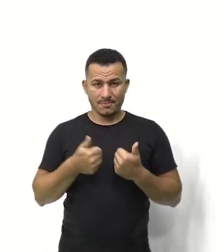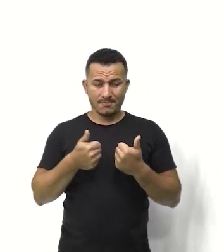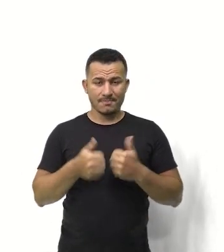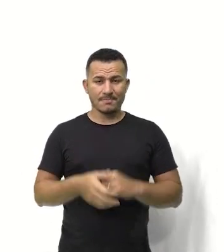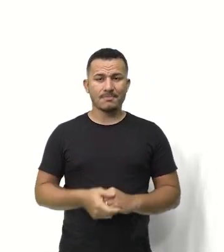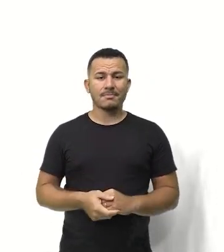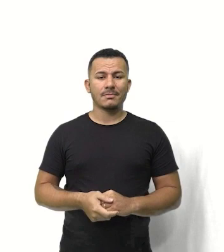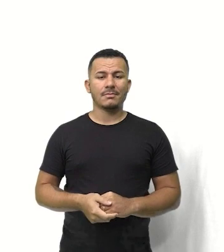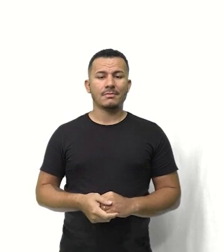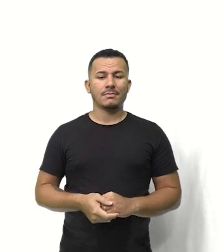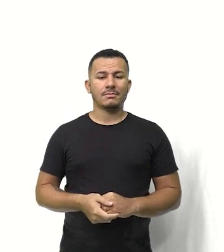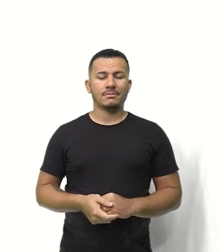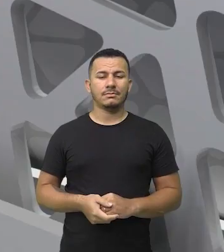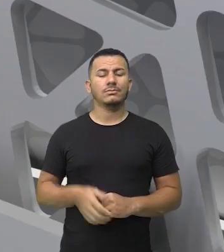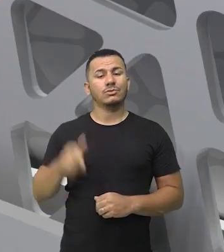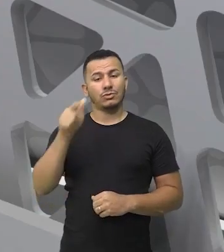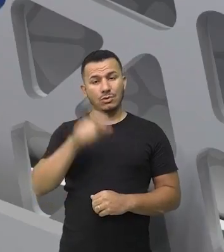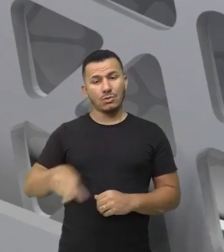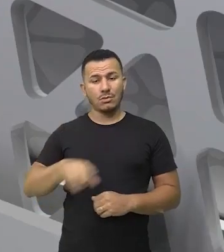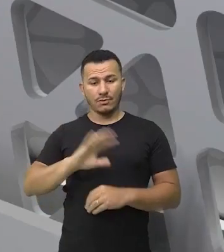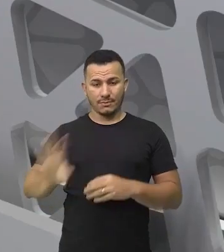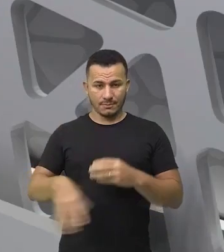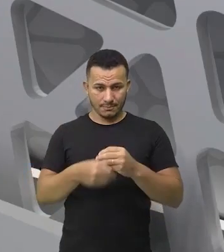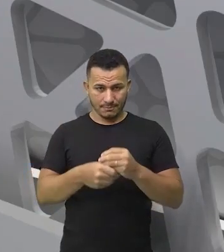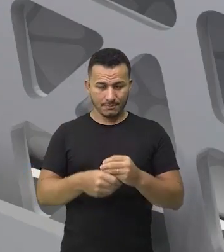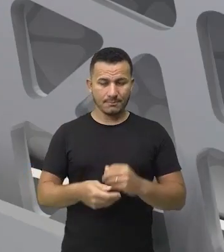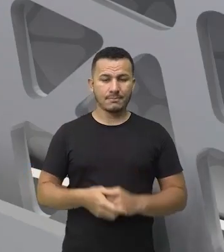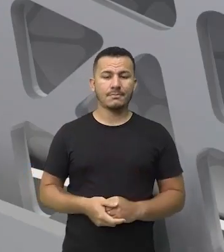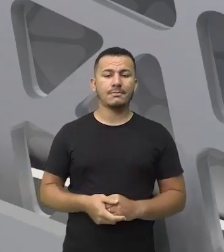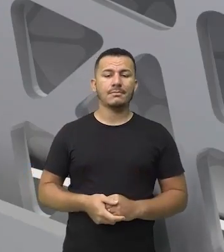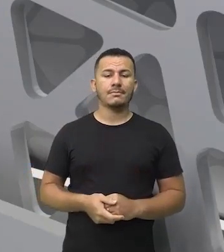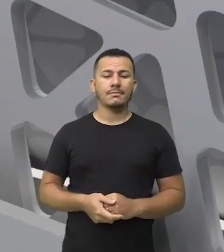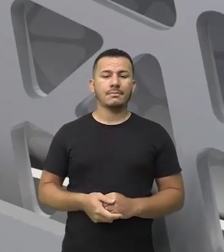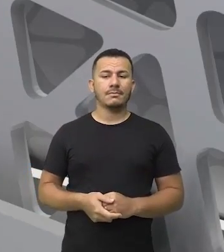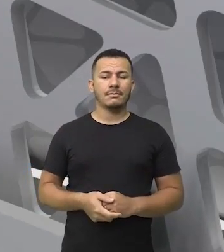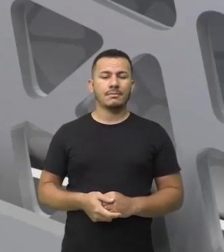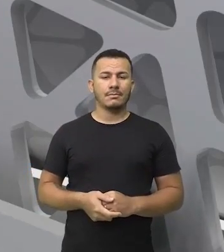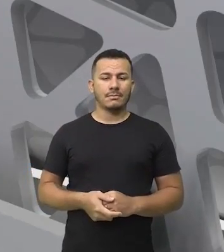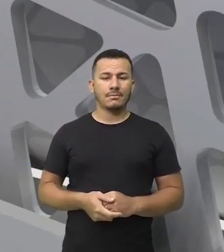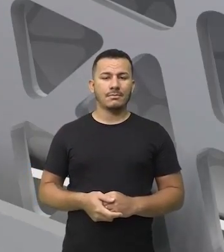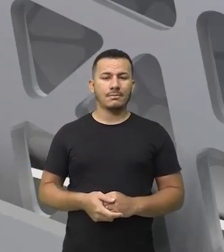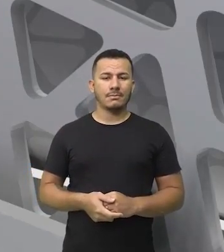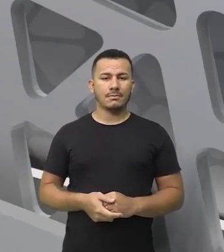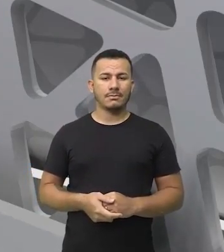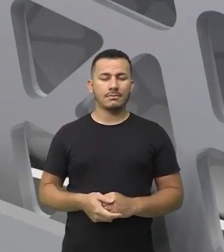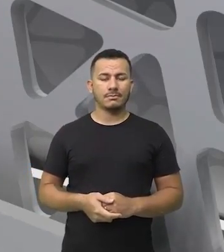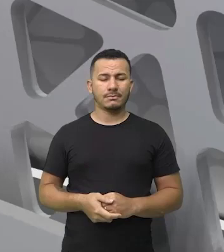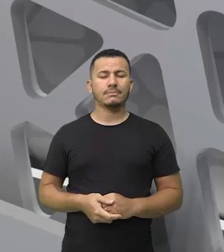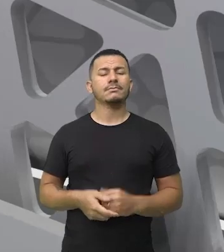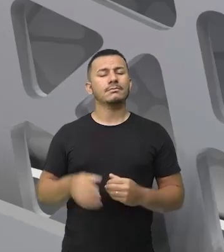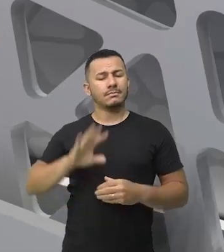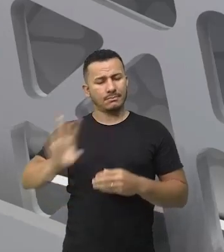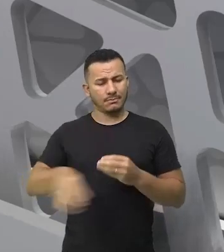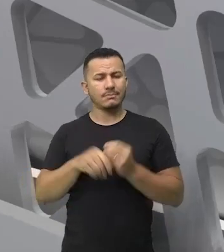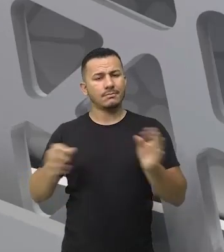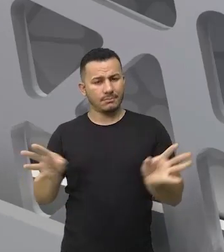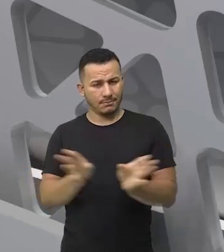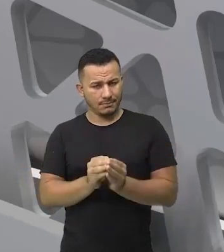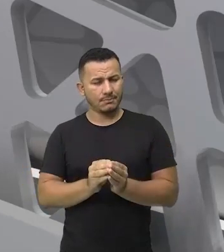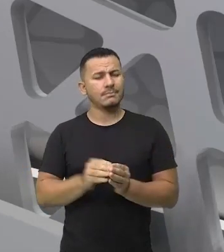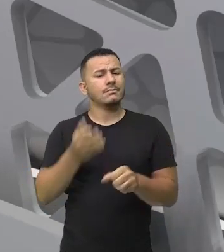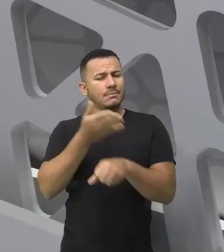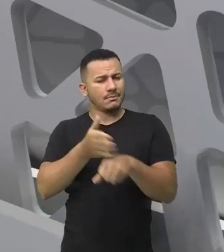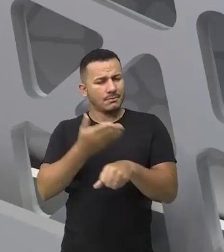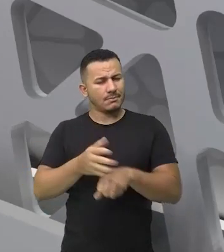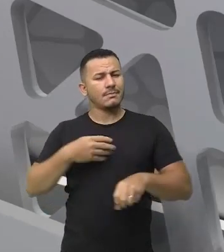princípio. Beleza? Então, olha só, reforçando. Vamos reforçar agora com tudo